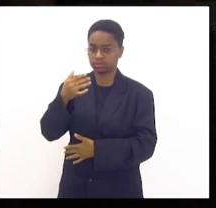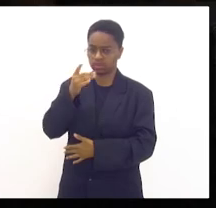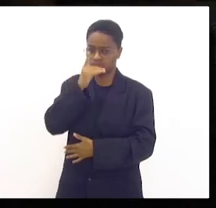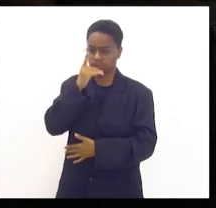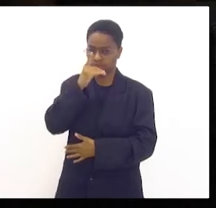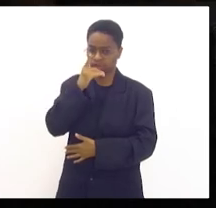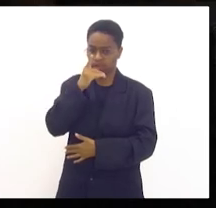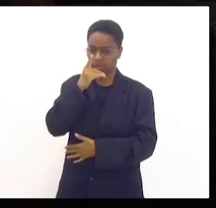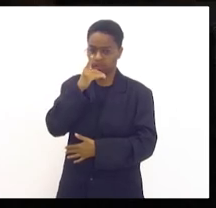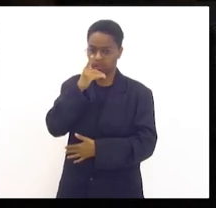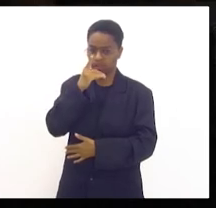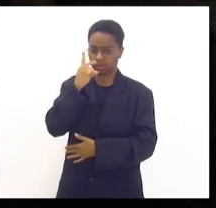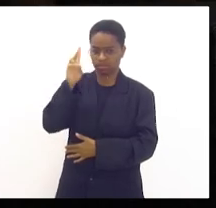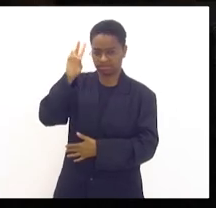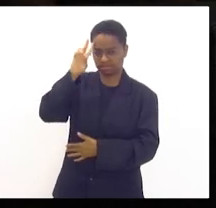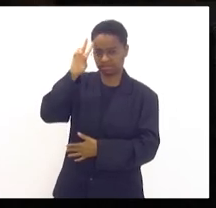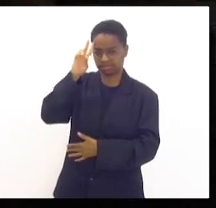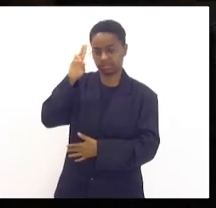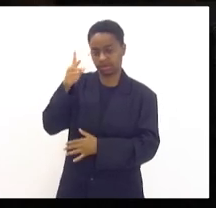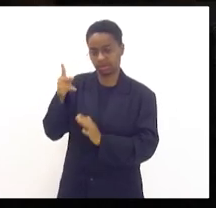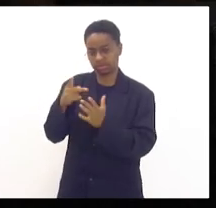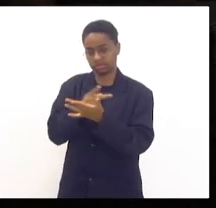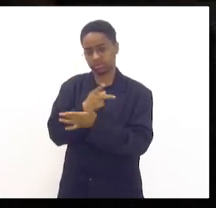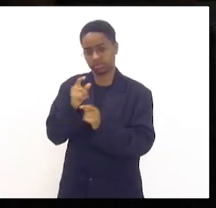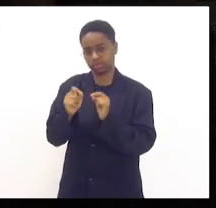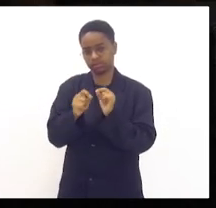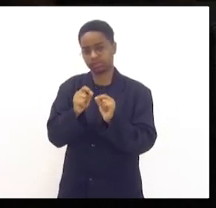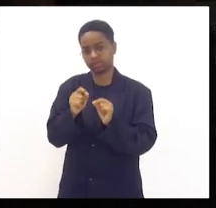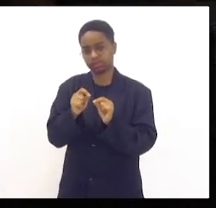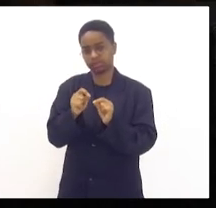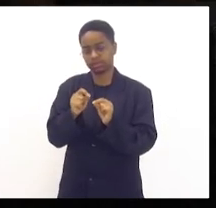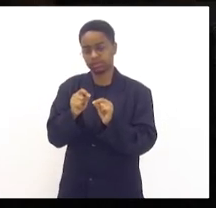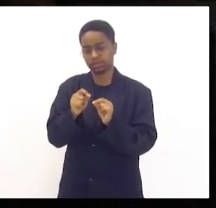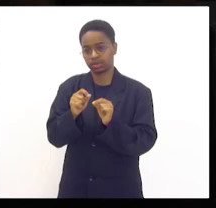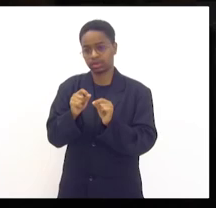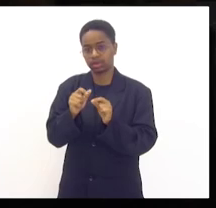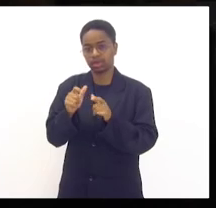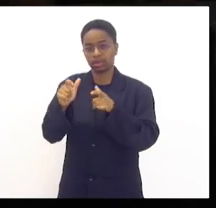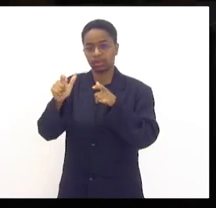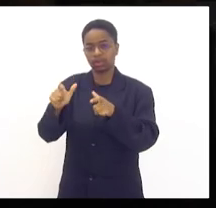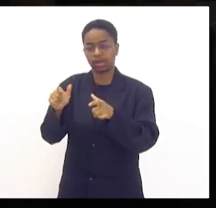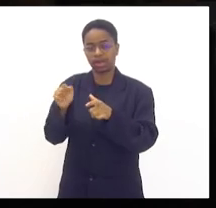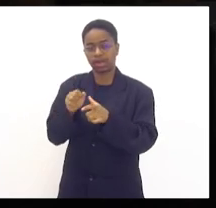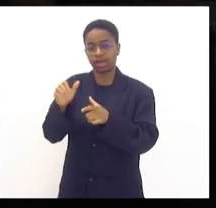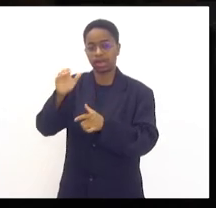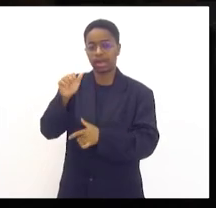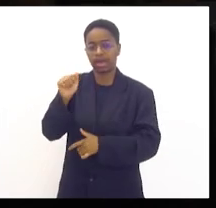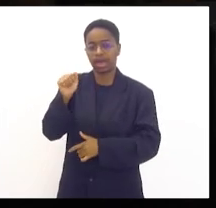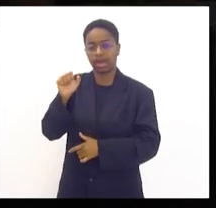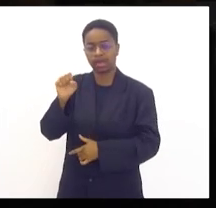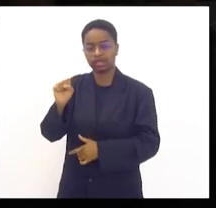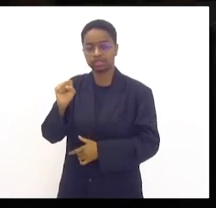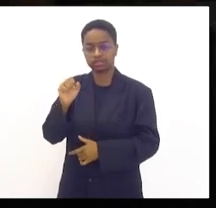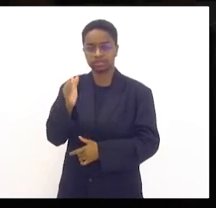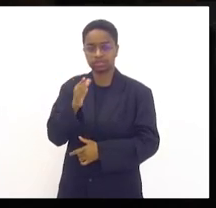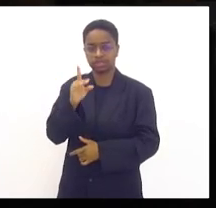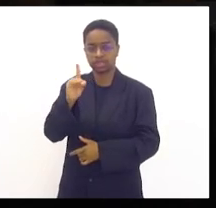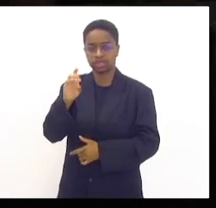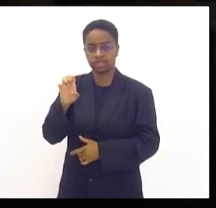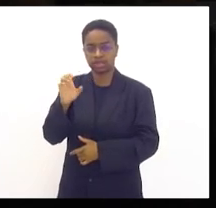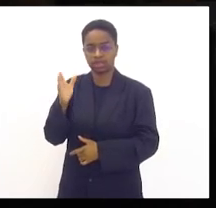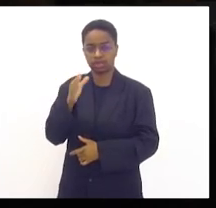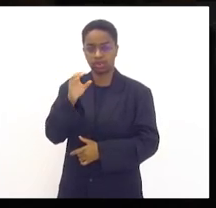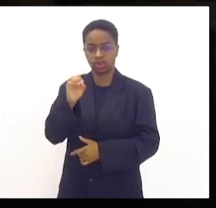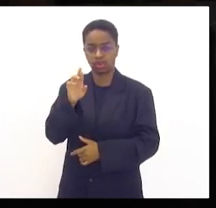domingo para segunda, no Ar de Ouro, Ar de Ouro é uma comunidade que fica entre Anchieta, São João